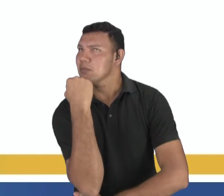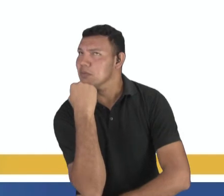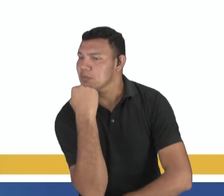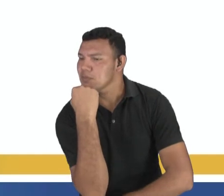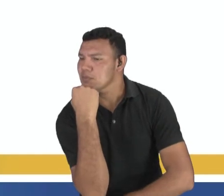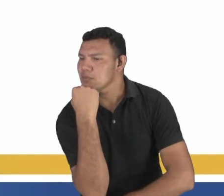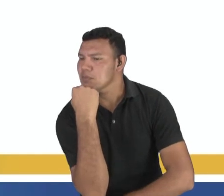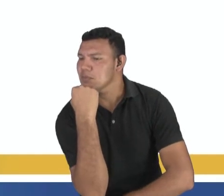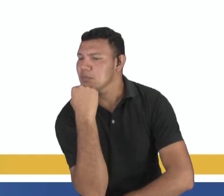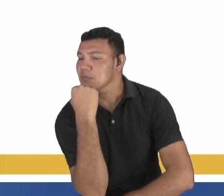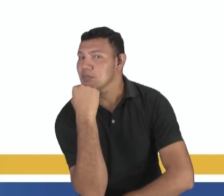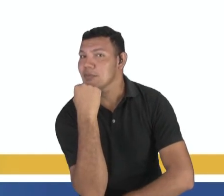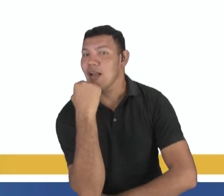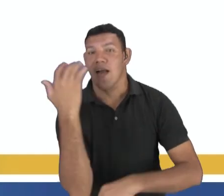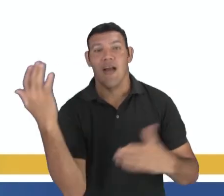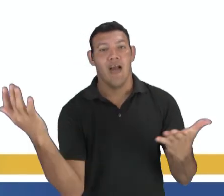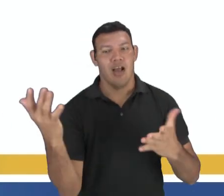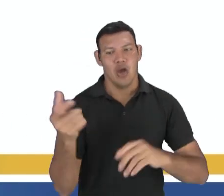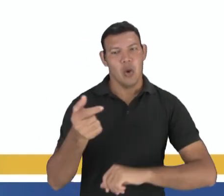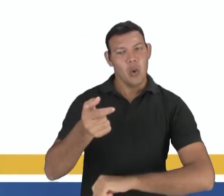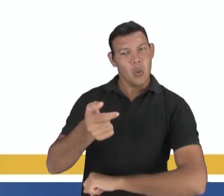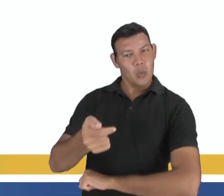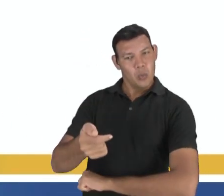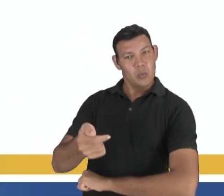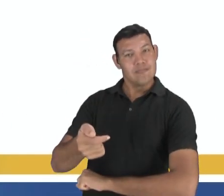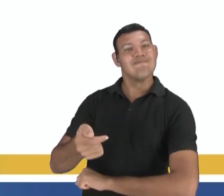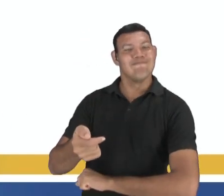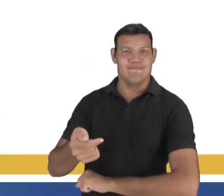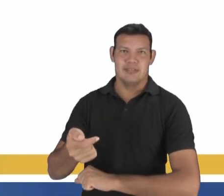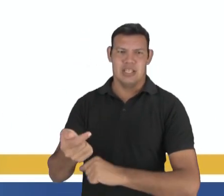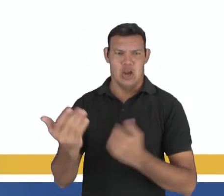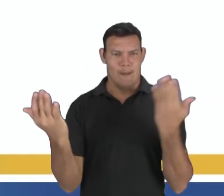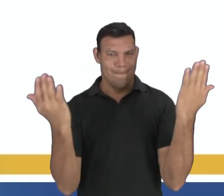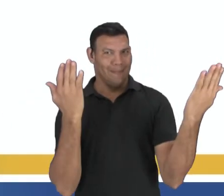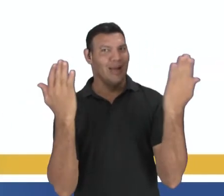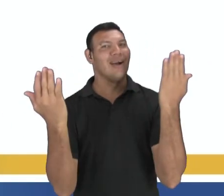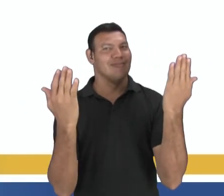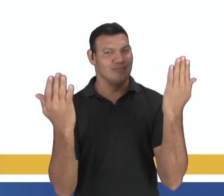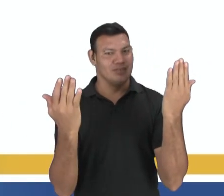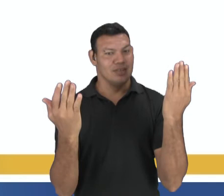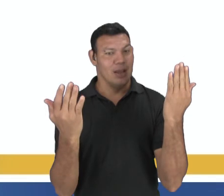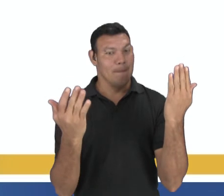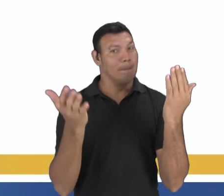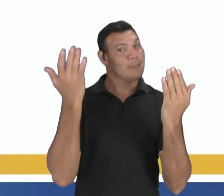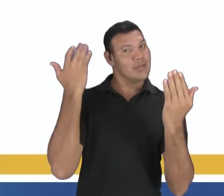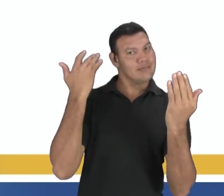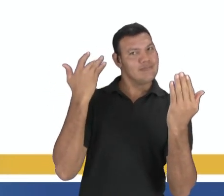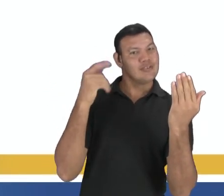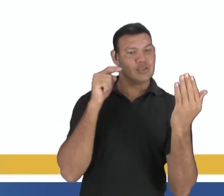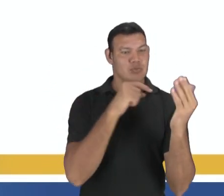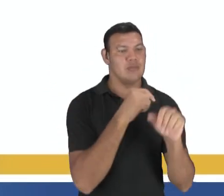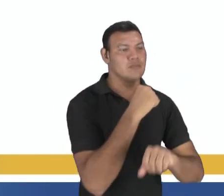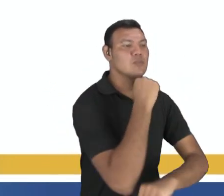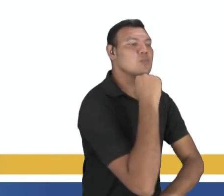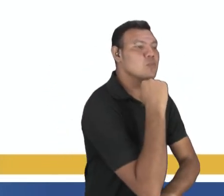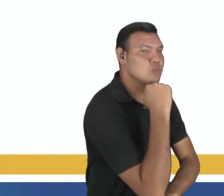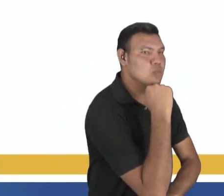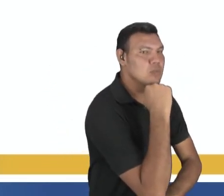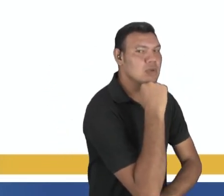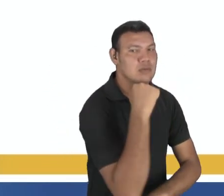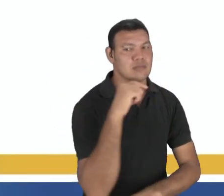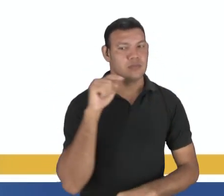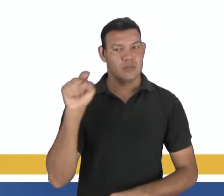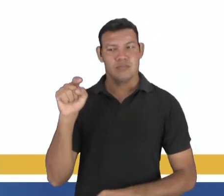dessa imagem, dessa configuração atual, certo? Assim também temos outras para a gente rir um